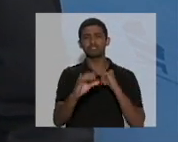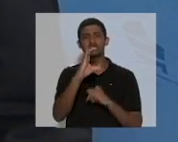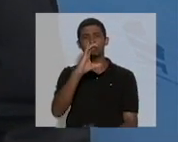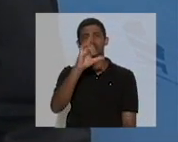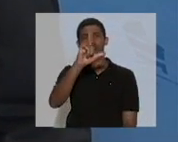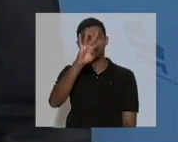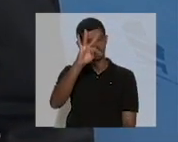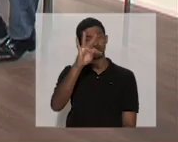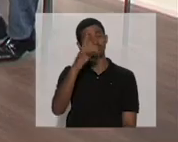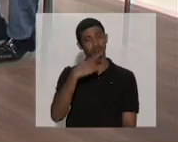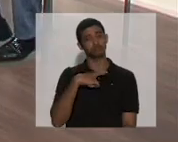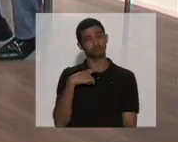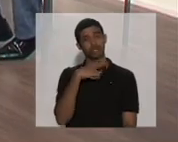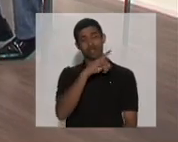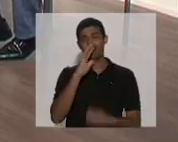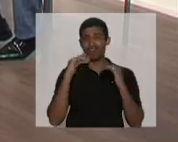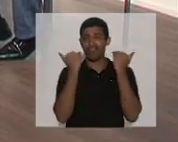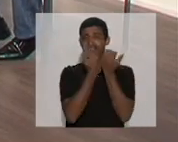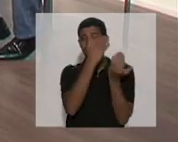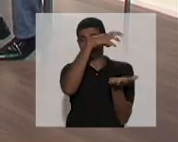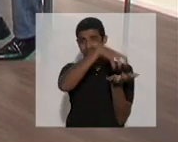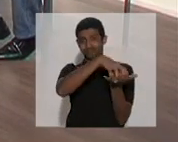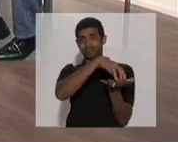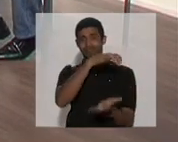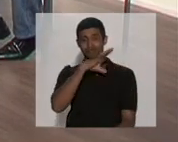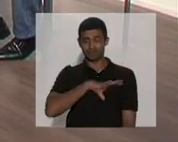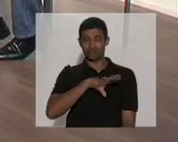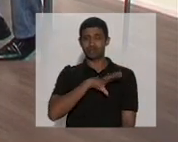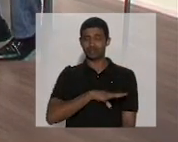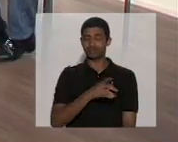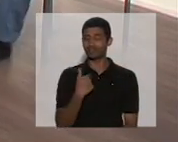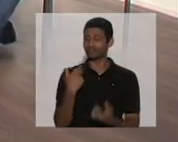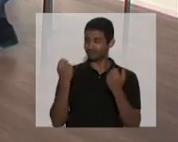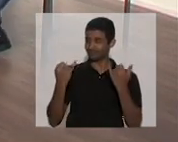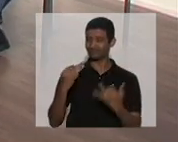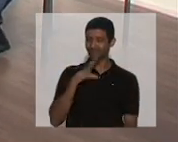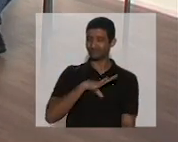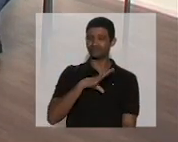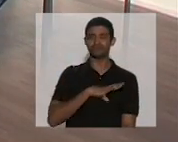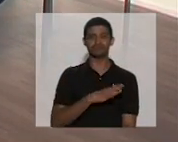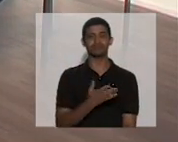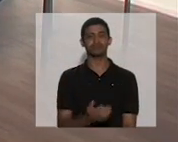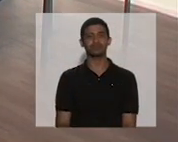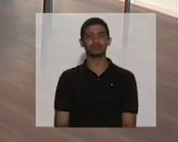da CLT. A CLT foi lá em São Januário. E eu estou diante do vascaíno. Exatamente.